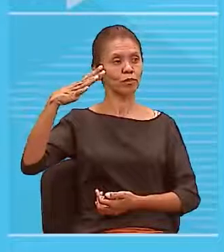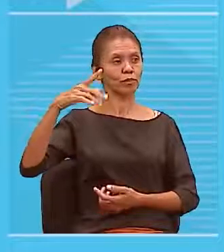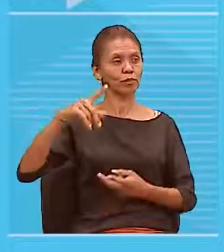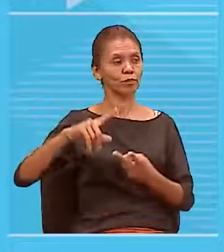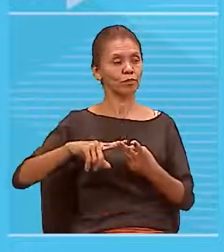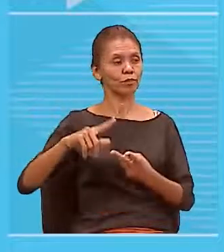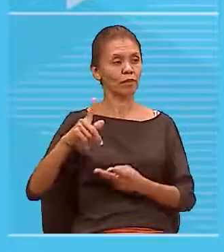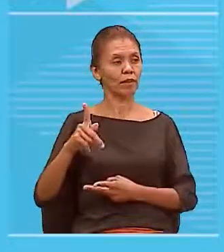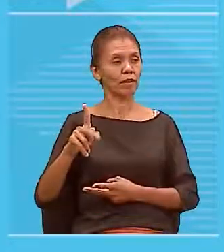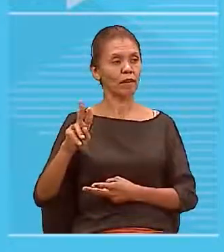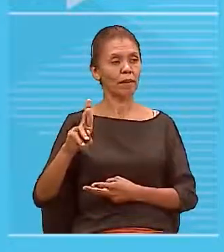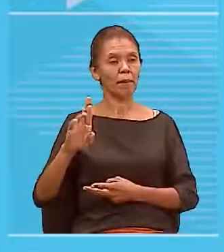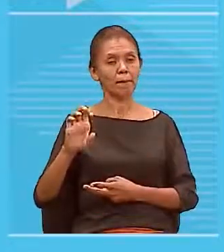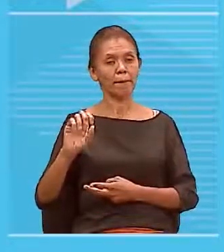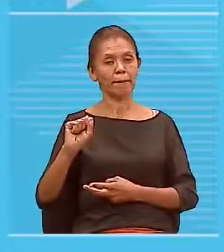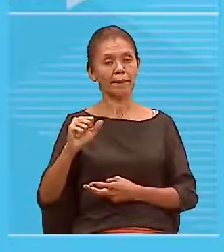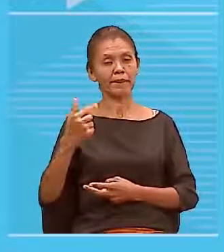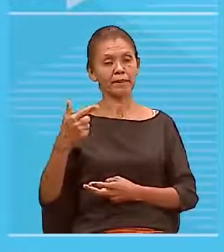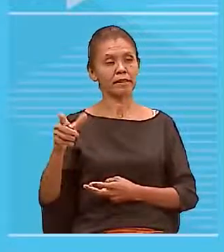pressão,